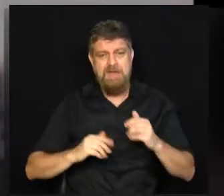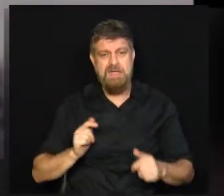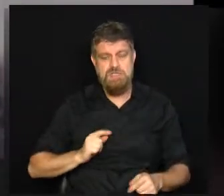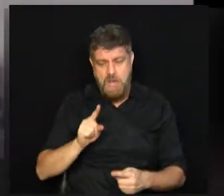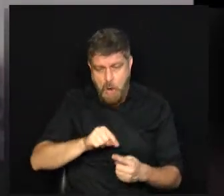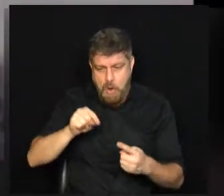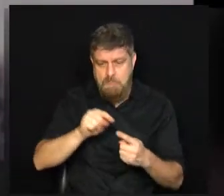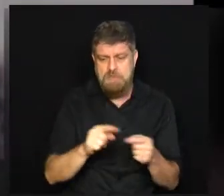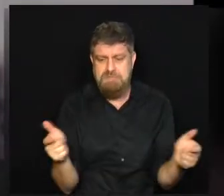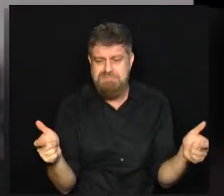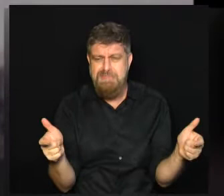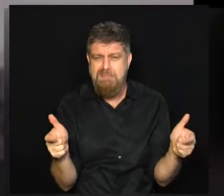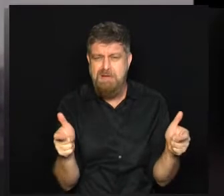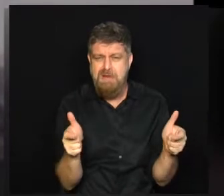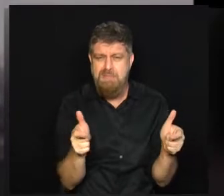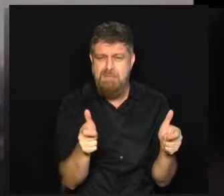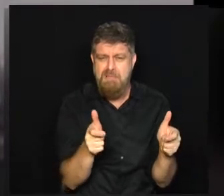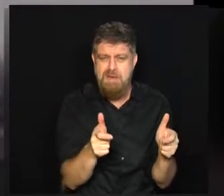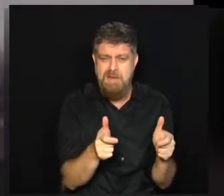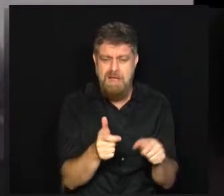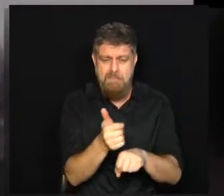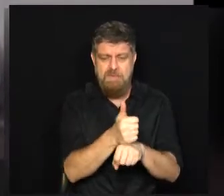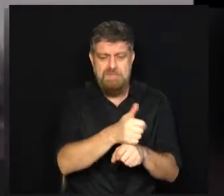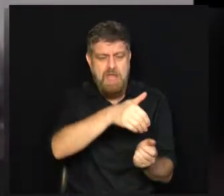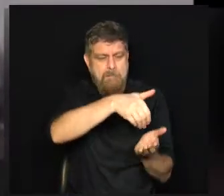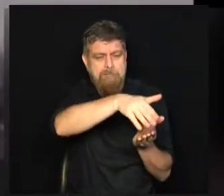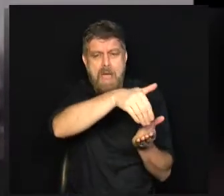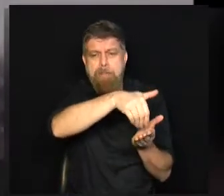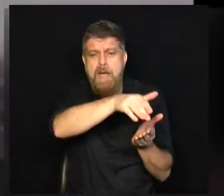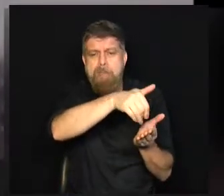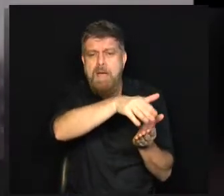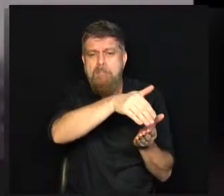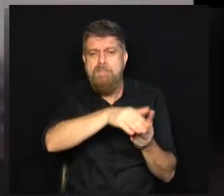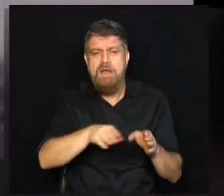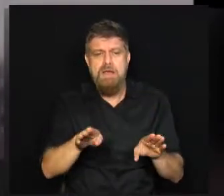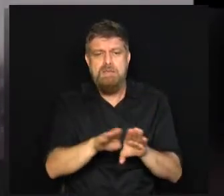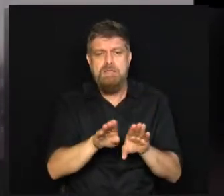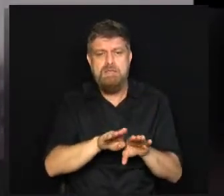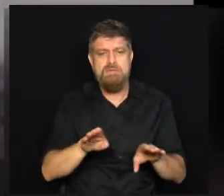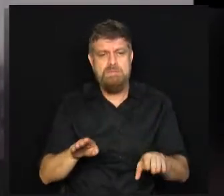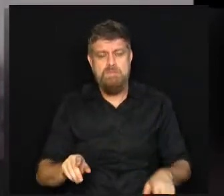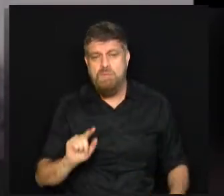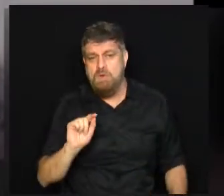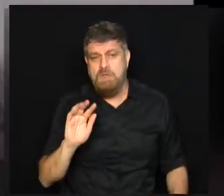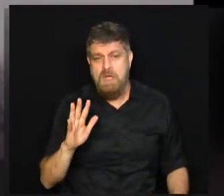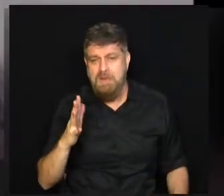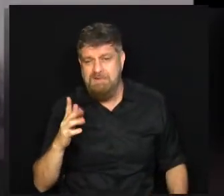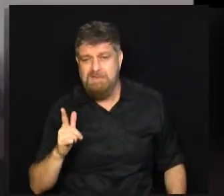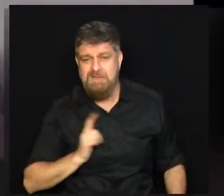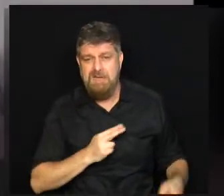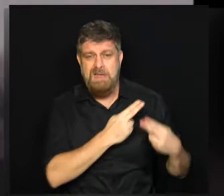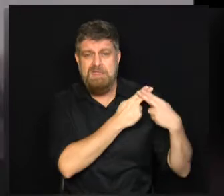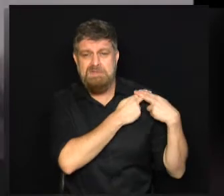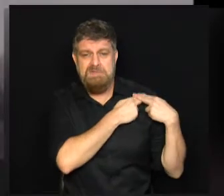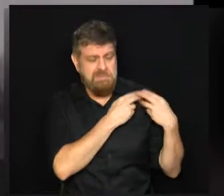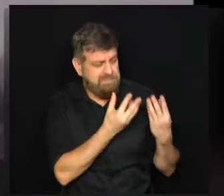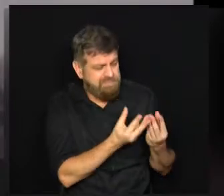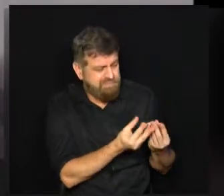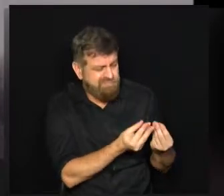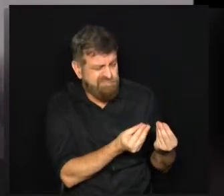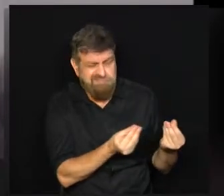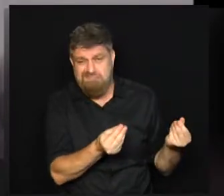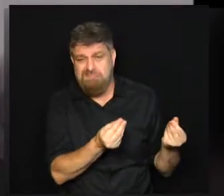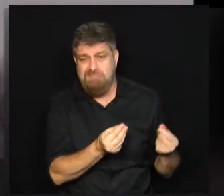esvaziamento, de corte de recursos, de retirada, de de atribuições, no sentido